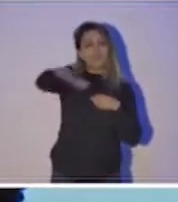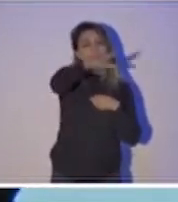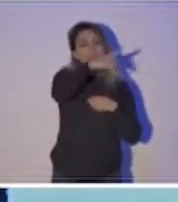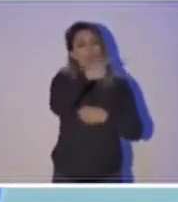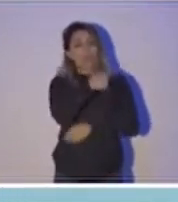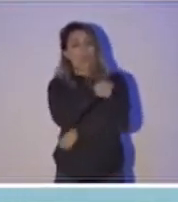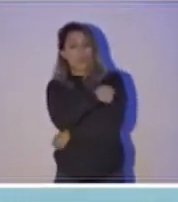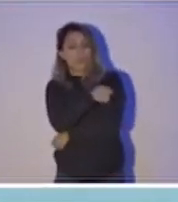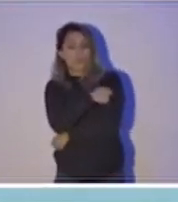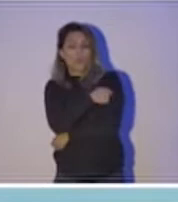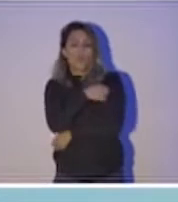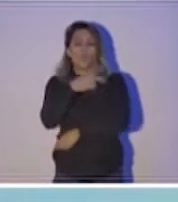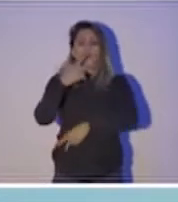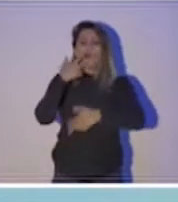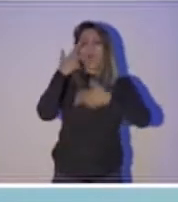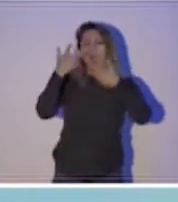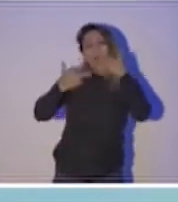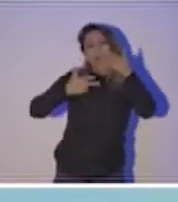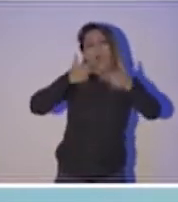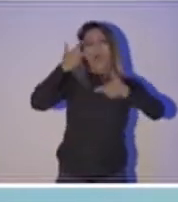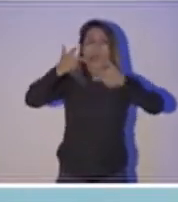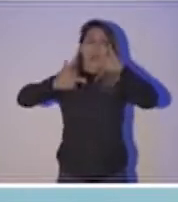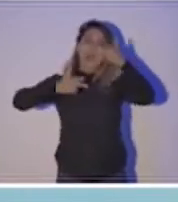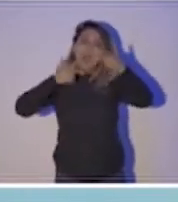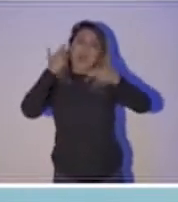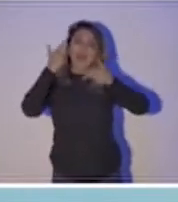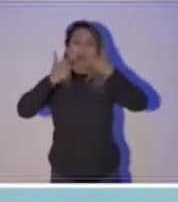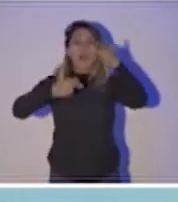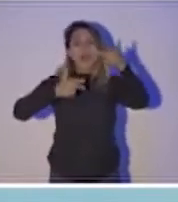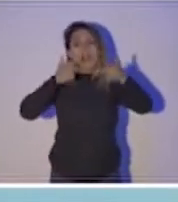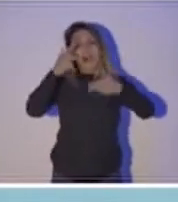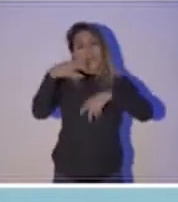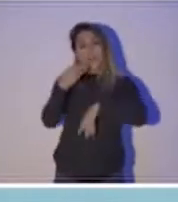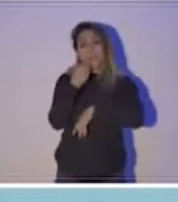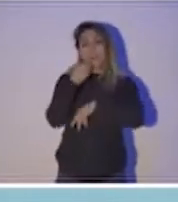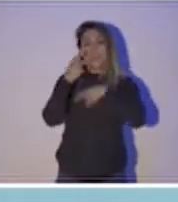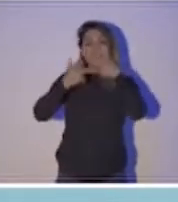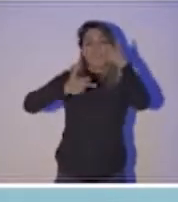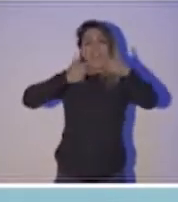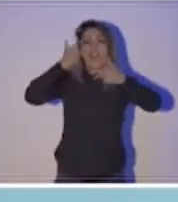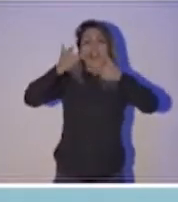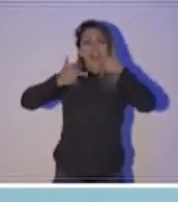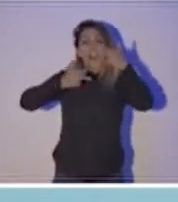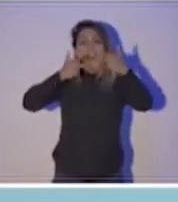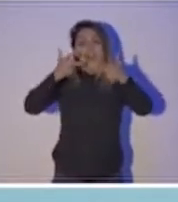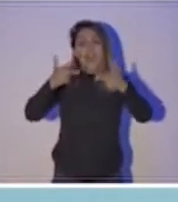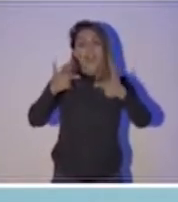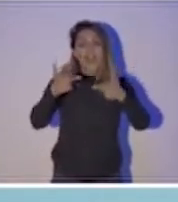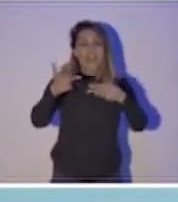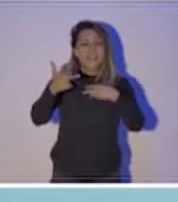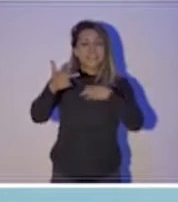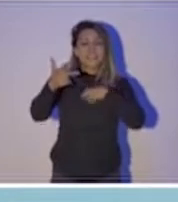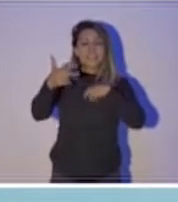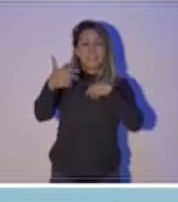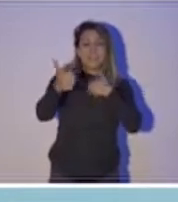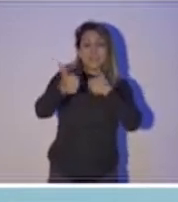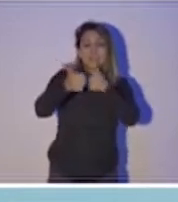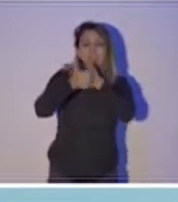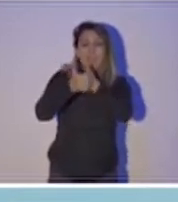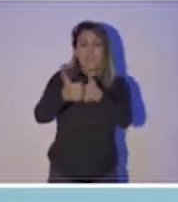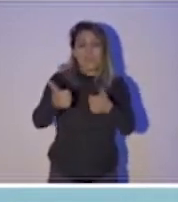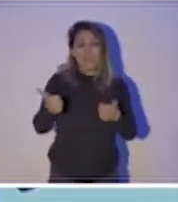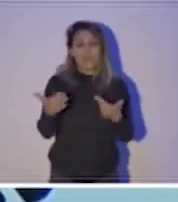contrário. Quando os estudantes se sentem próximos do professor, eles se tornam nossos aliados,